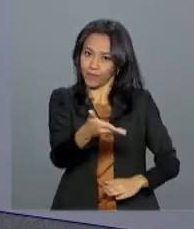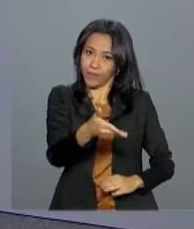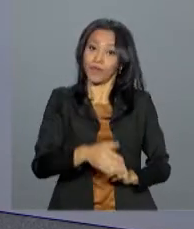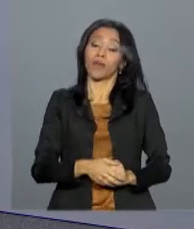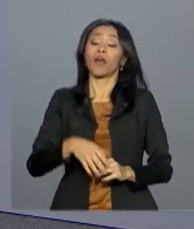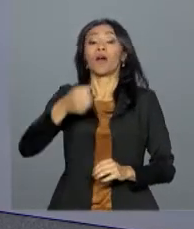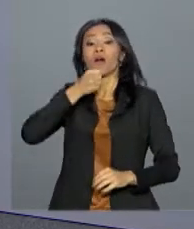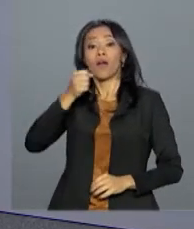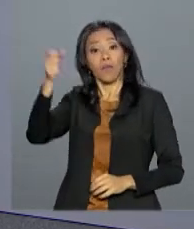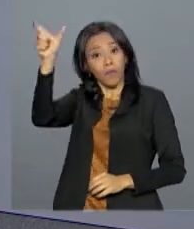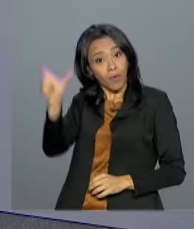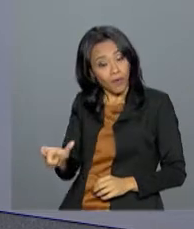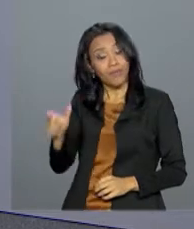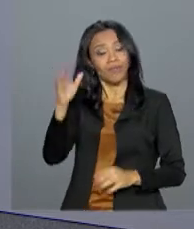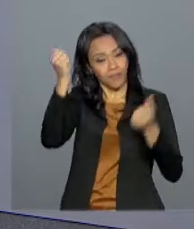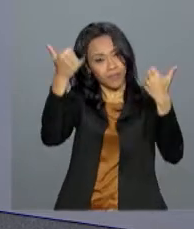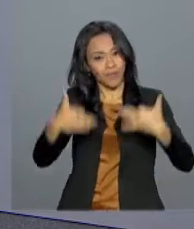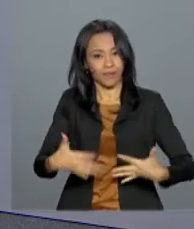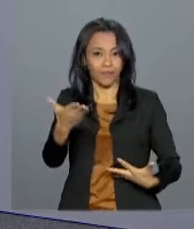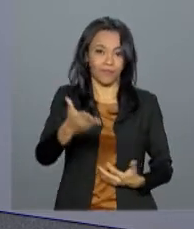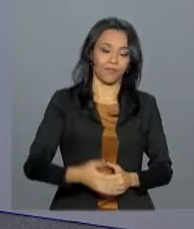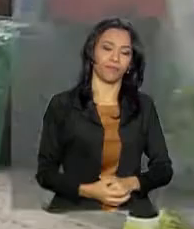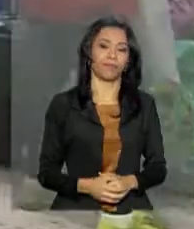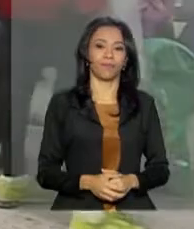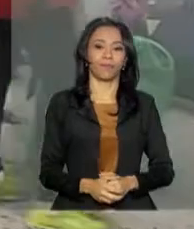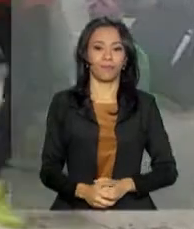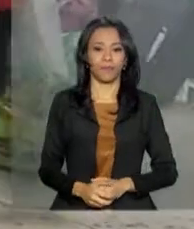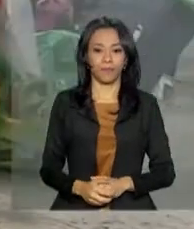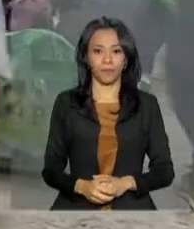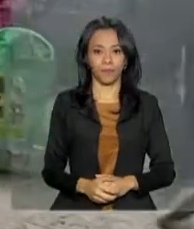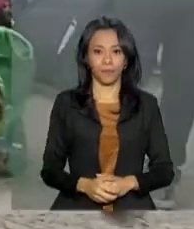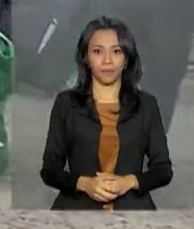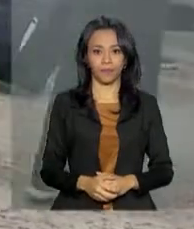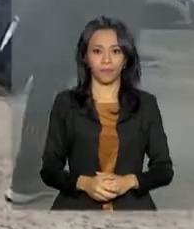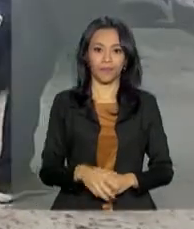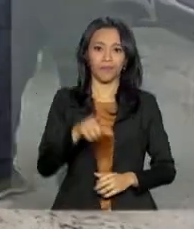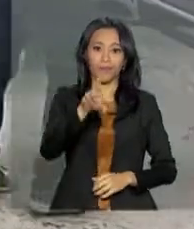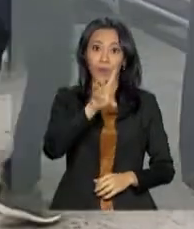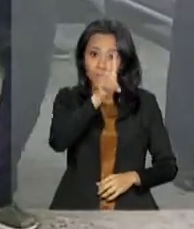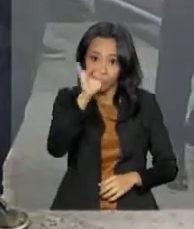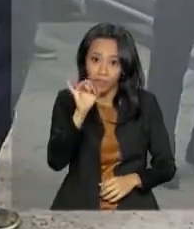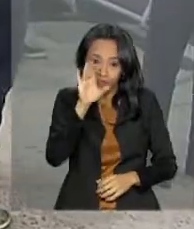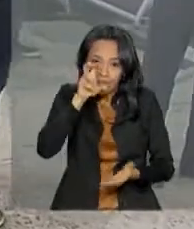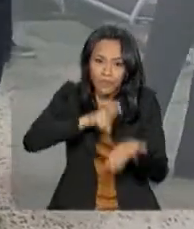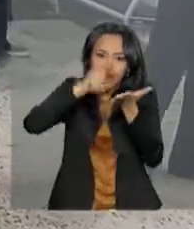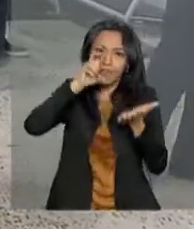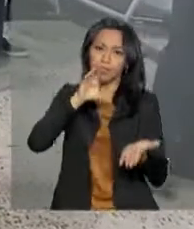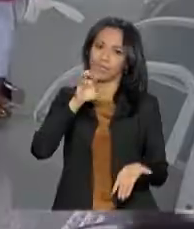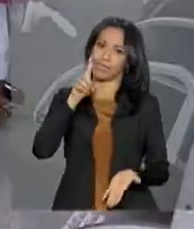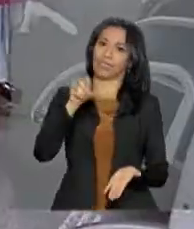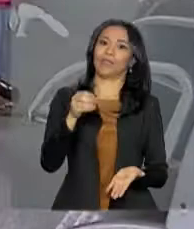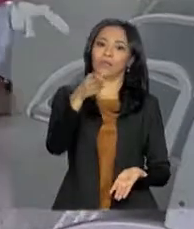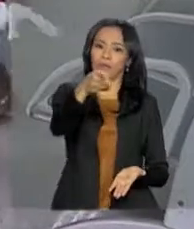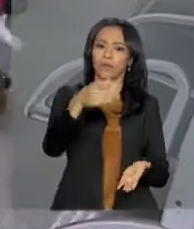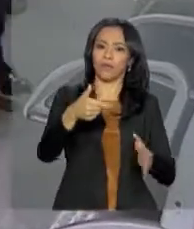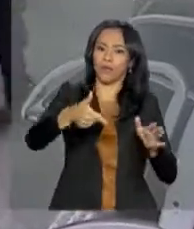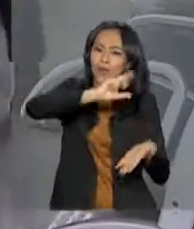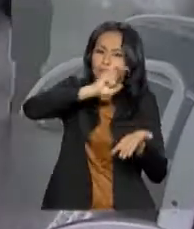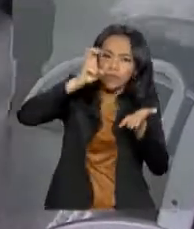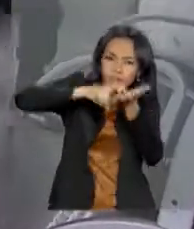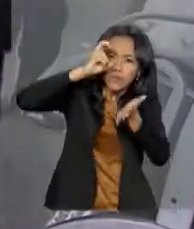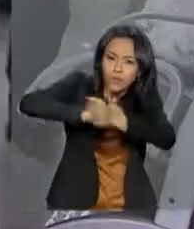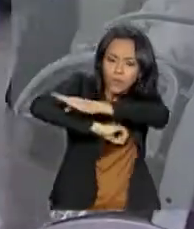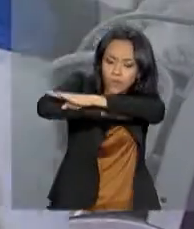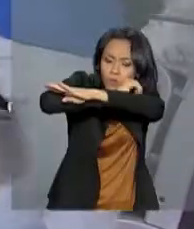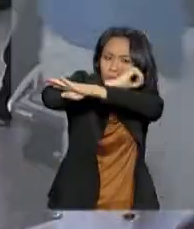O repórter João Pedro Neto conta pra gente. O dia começou cedo pra eles. Antes do amanhecer,